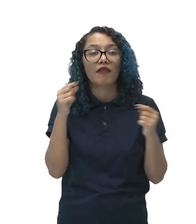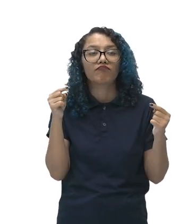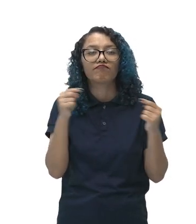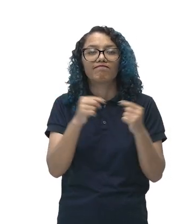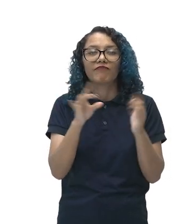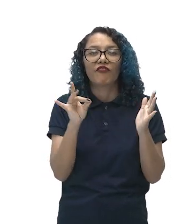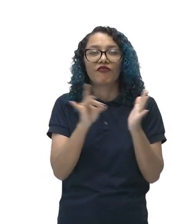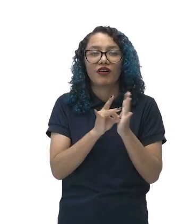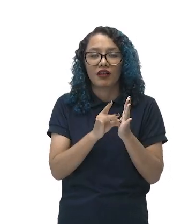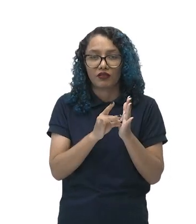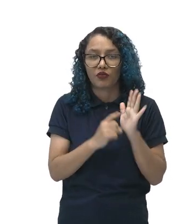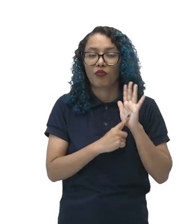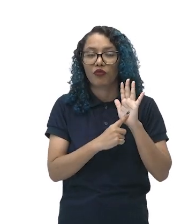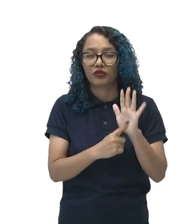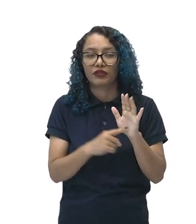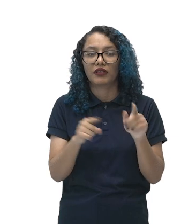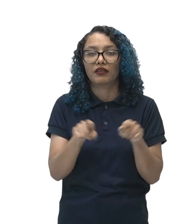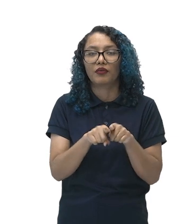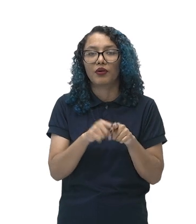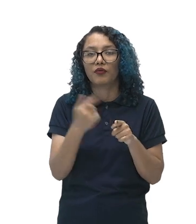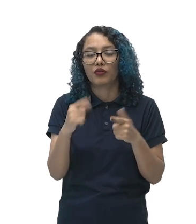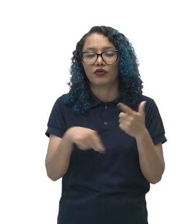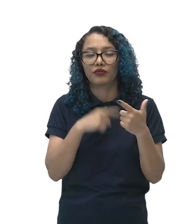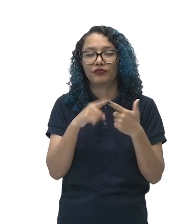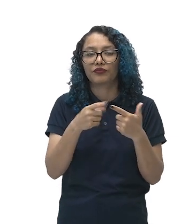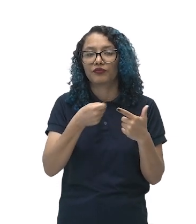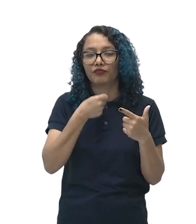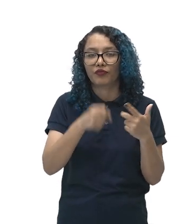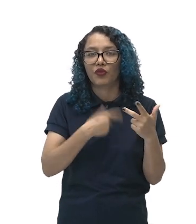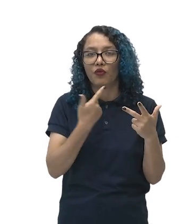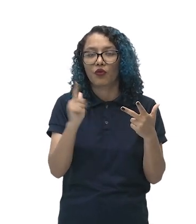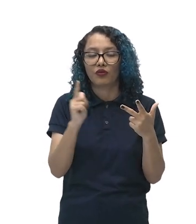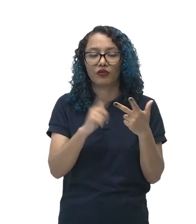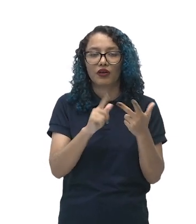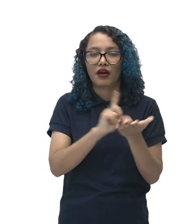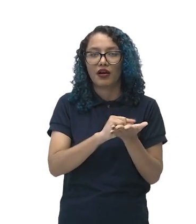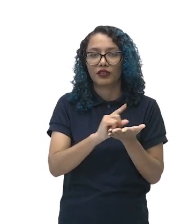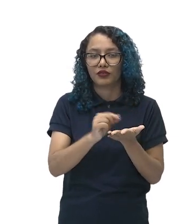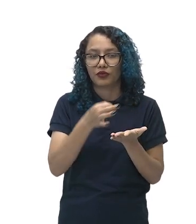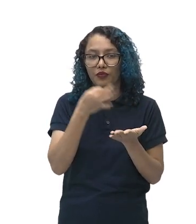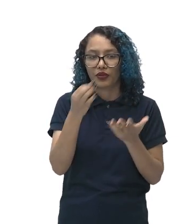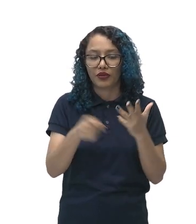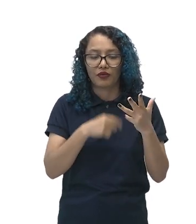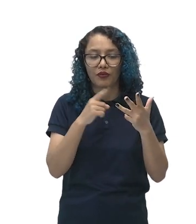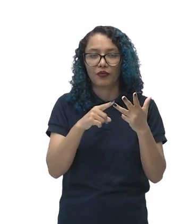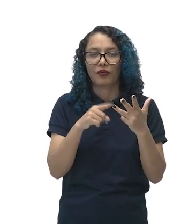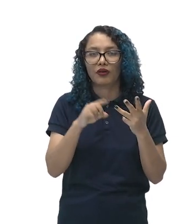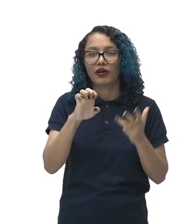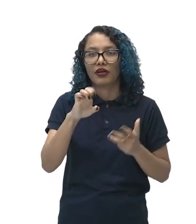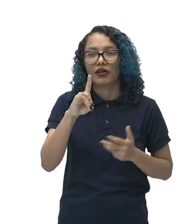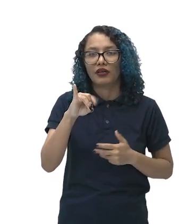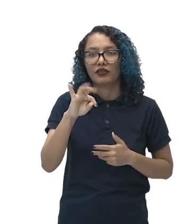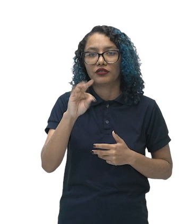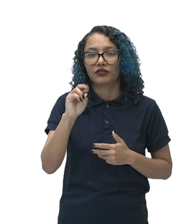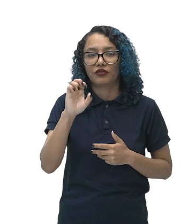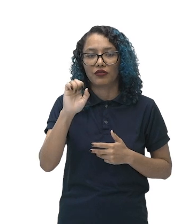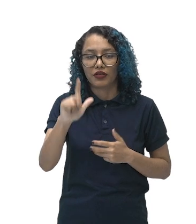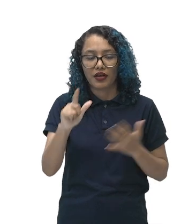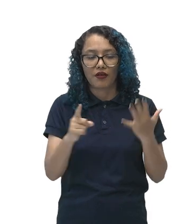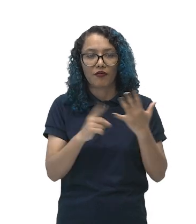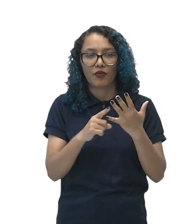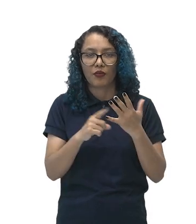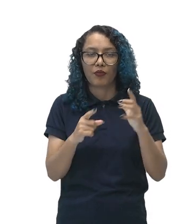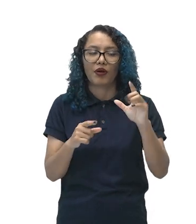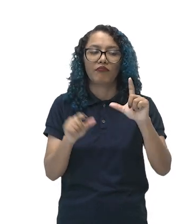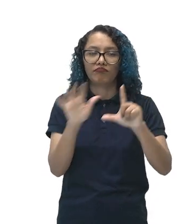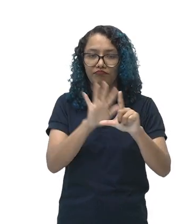noticiar e informar, mas tem também a reportagem, tem o artigo de opinião, tem o editorial, a charge, e cada um